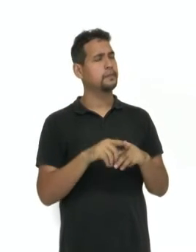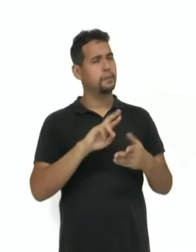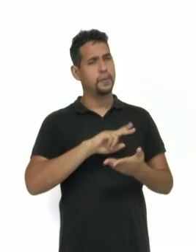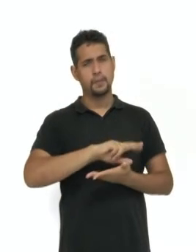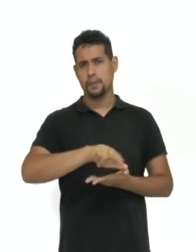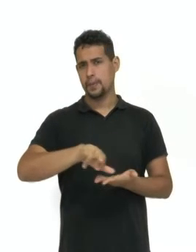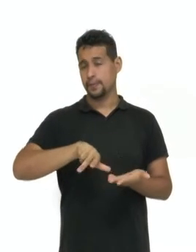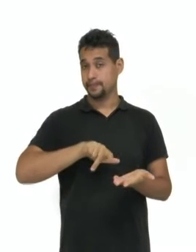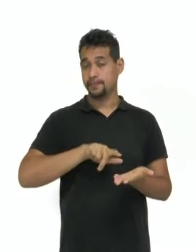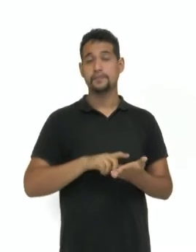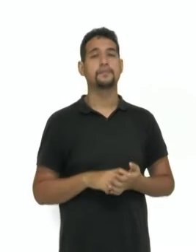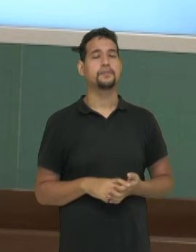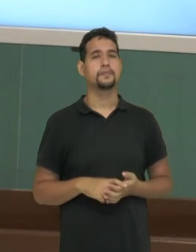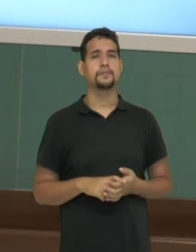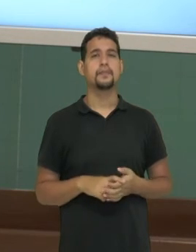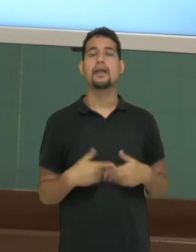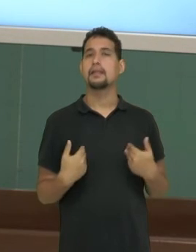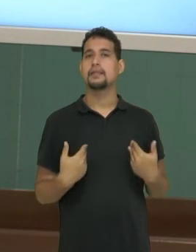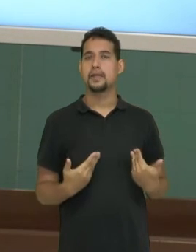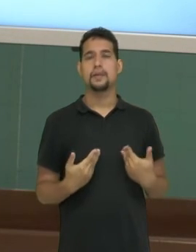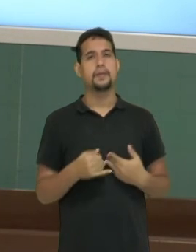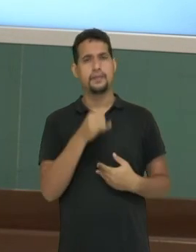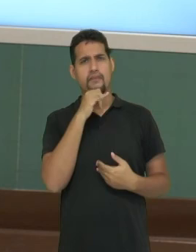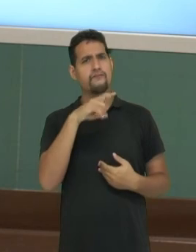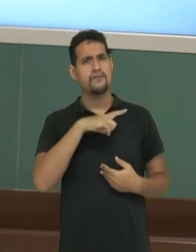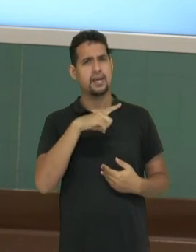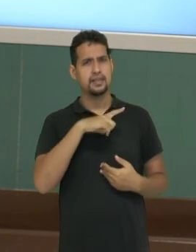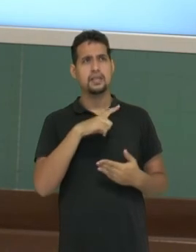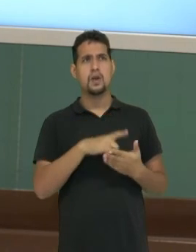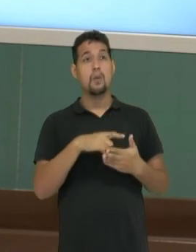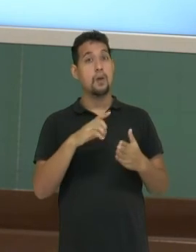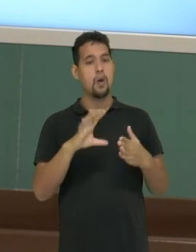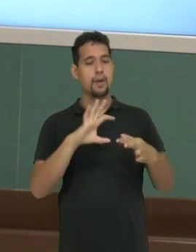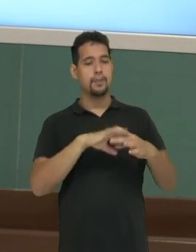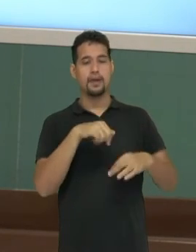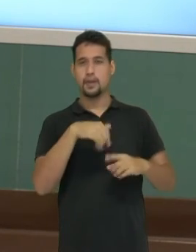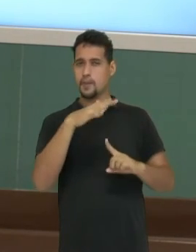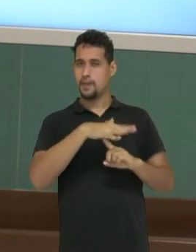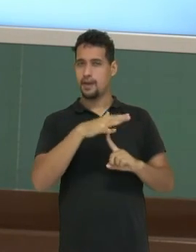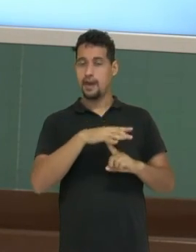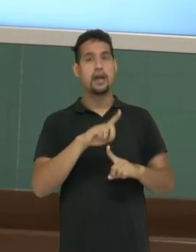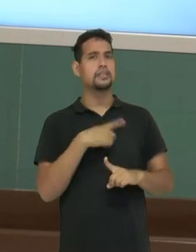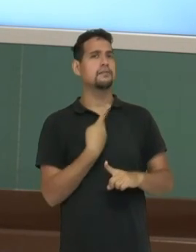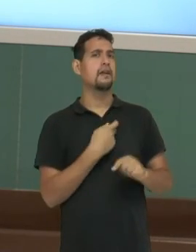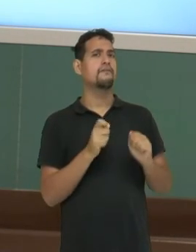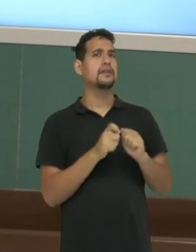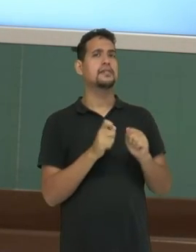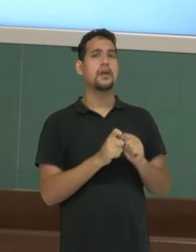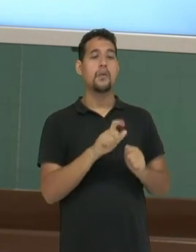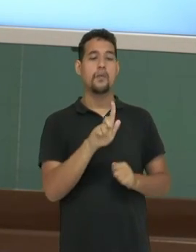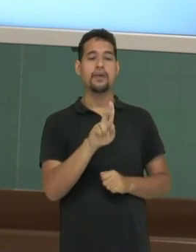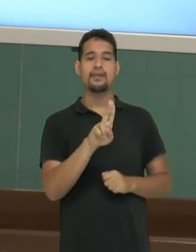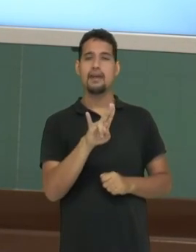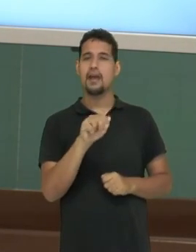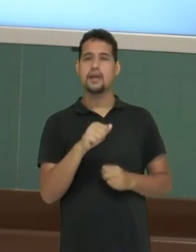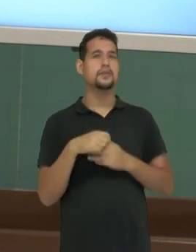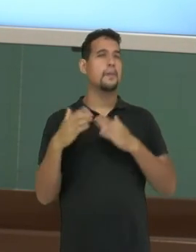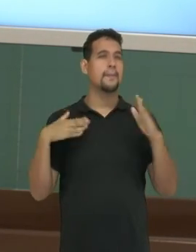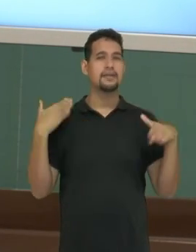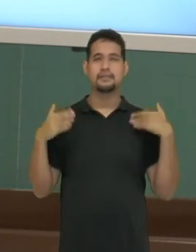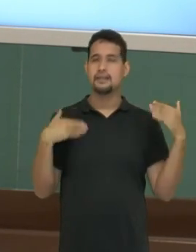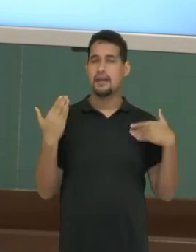etc. Ou seja, gente, vai ter Olimpíadas aqui no Paraná. Vamos fazer um guia turístico